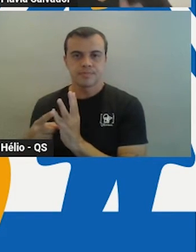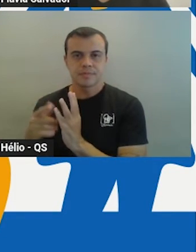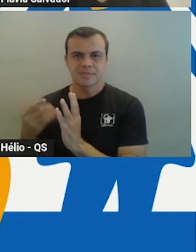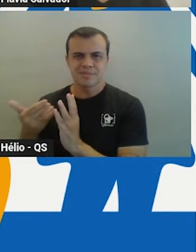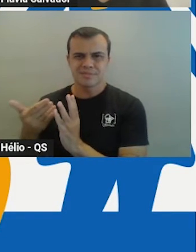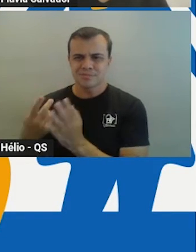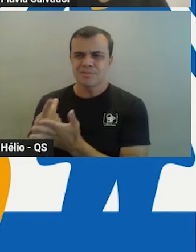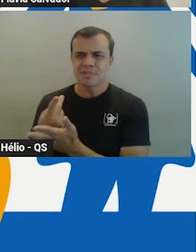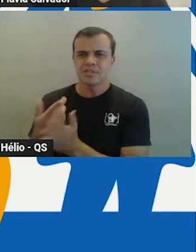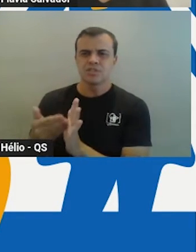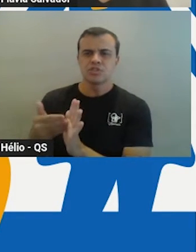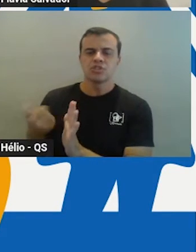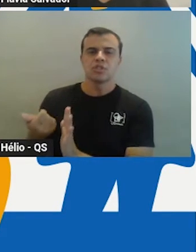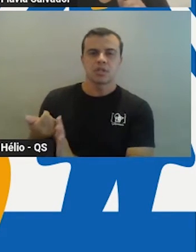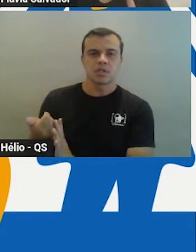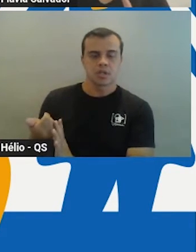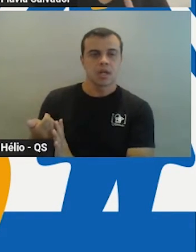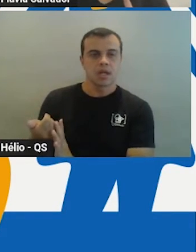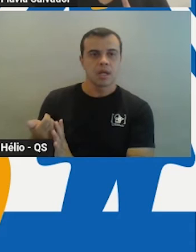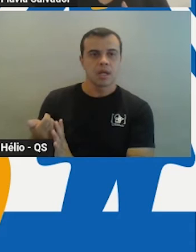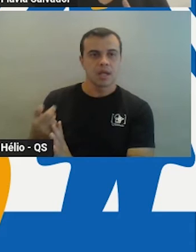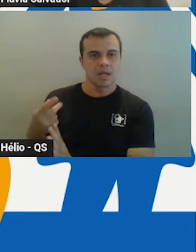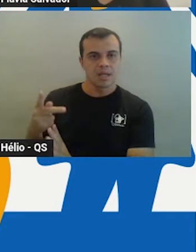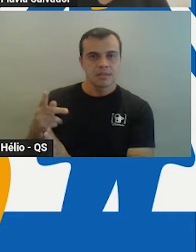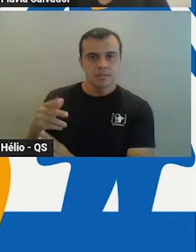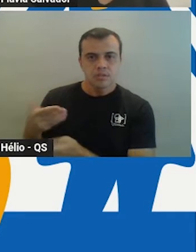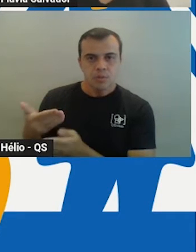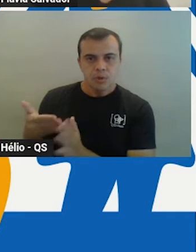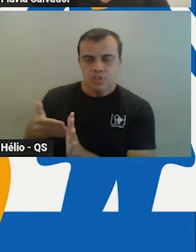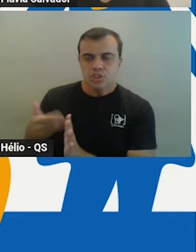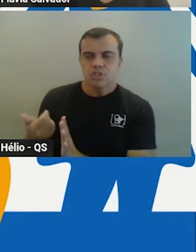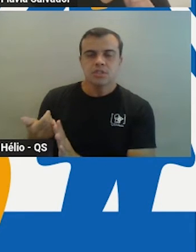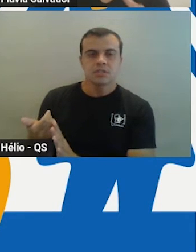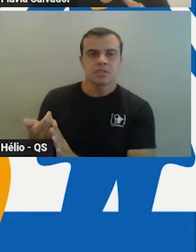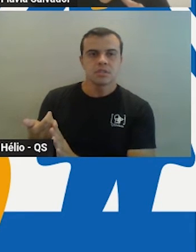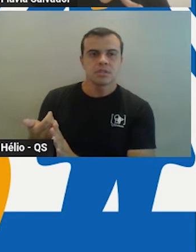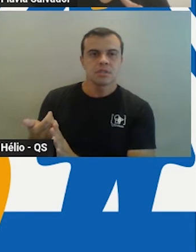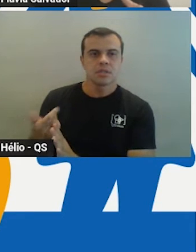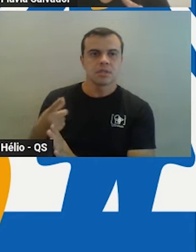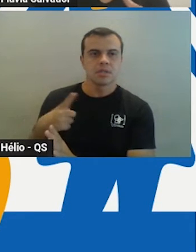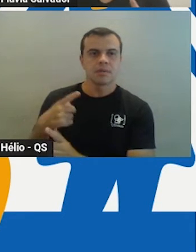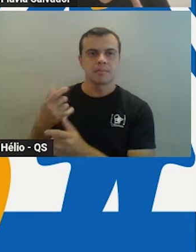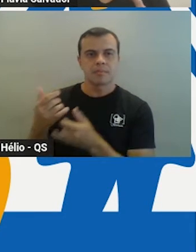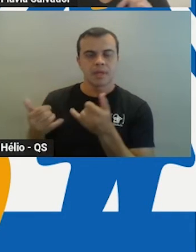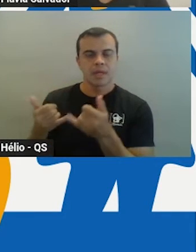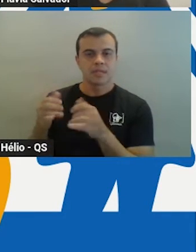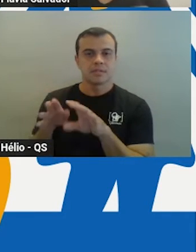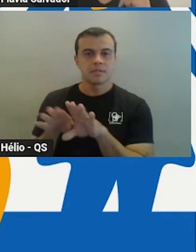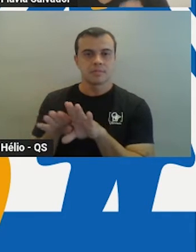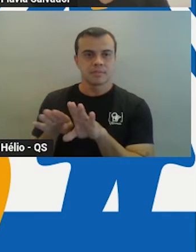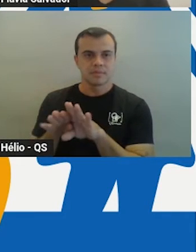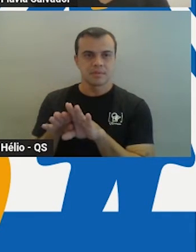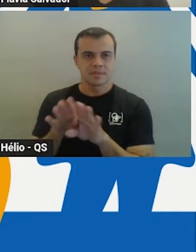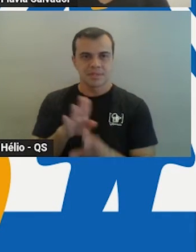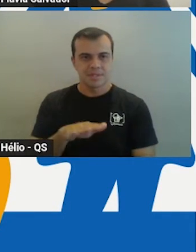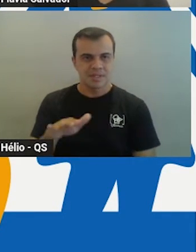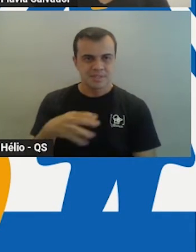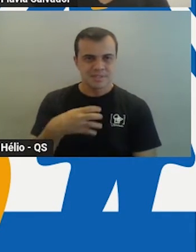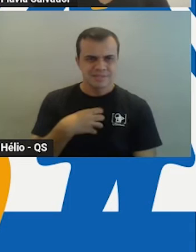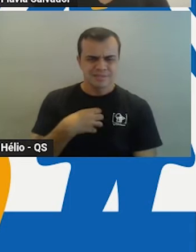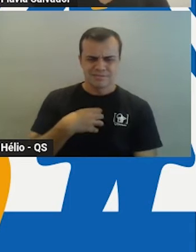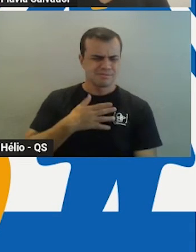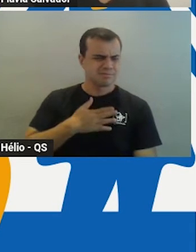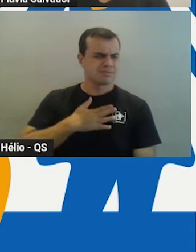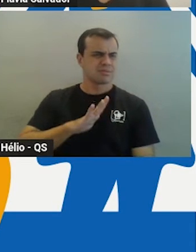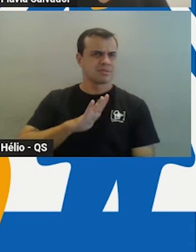incomoda, tira. E isso incomoda, tira, entra numa brincadeirinha também, porque criança, quando se sente incomodada com